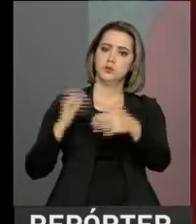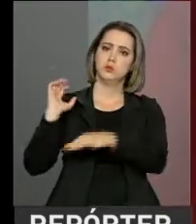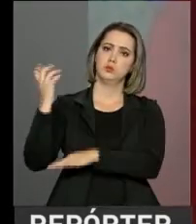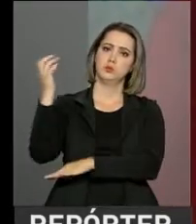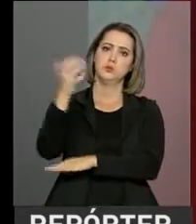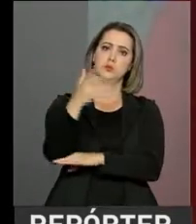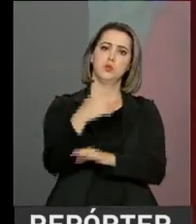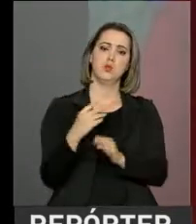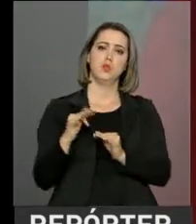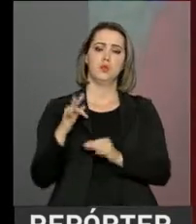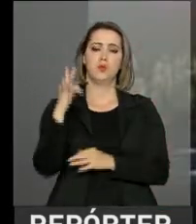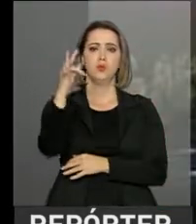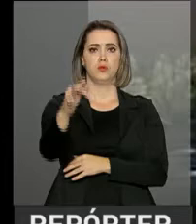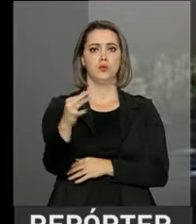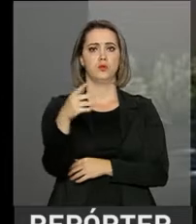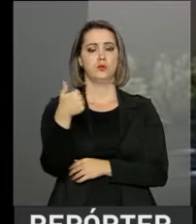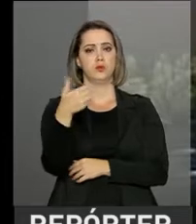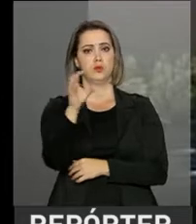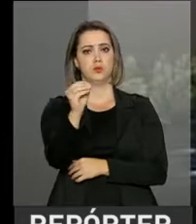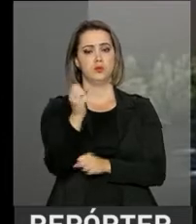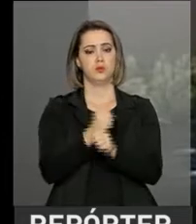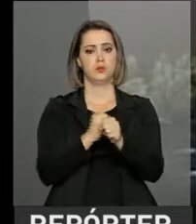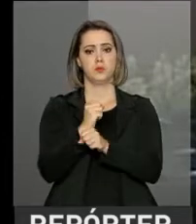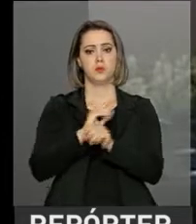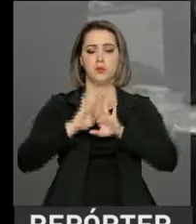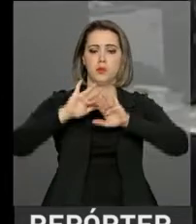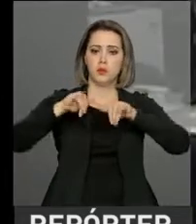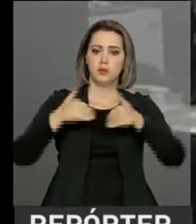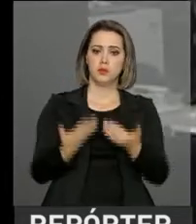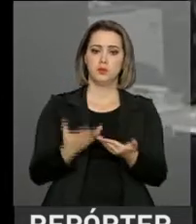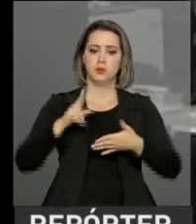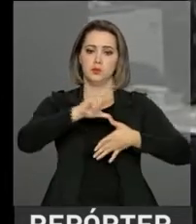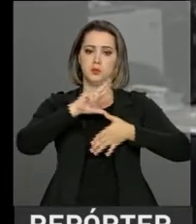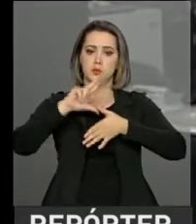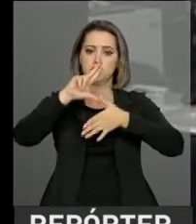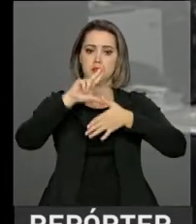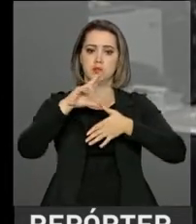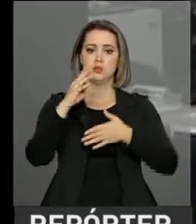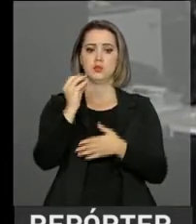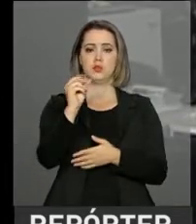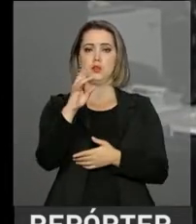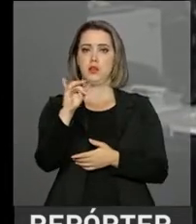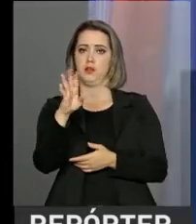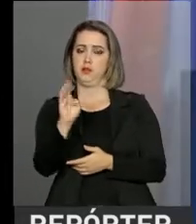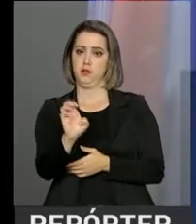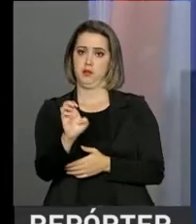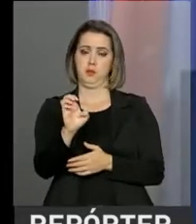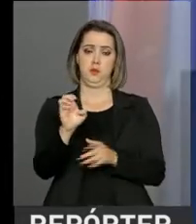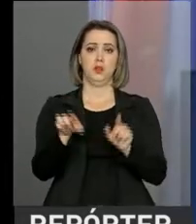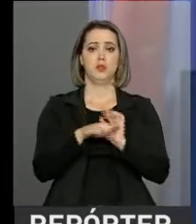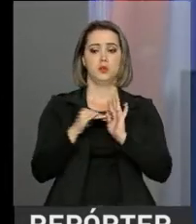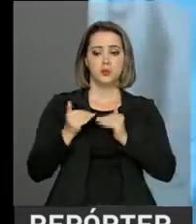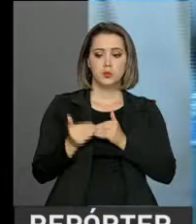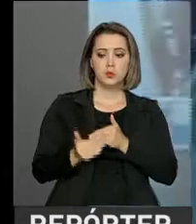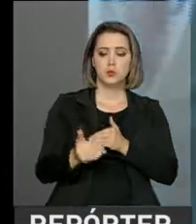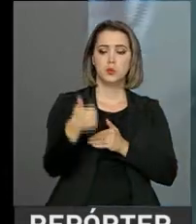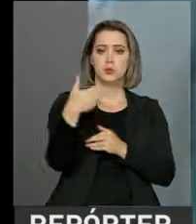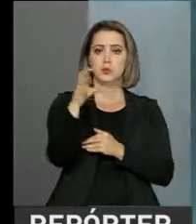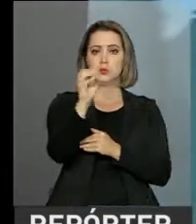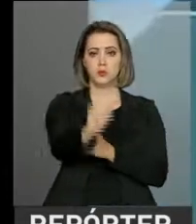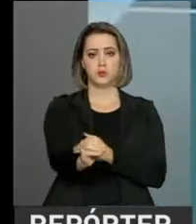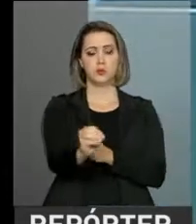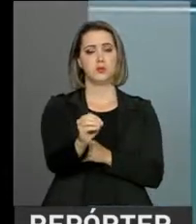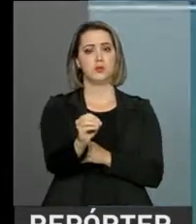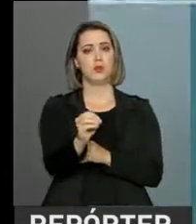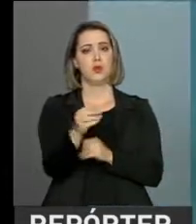metas para as próximas décadas. Desde então, países da América Latina e do Caribe começaram a promover a aplicação do princípio número 10,